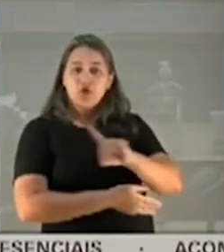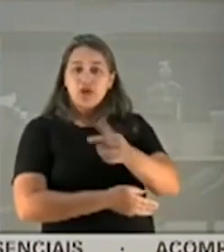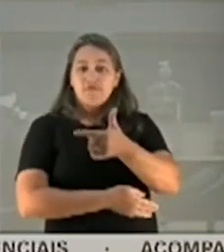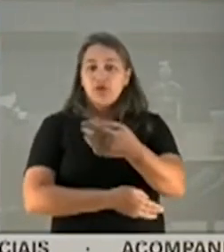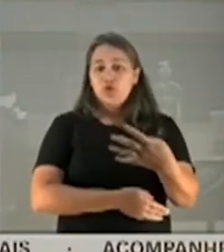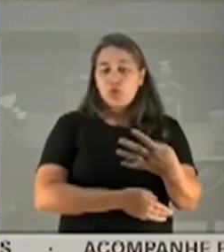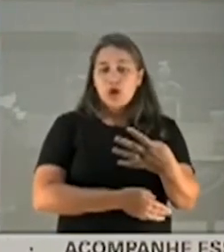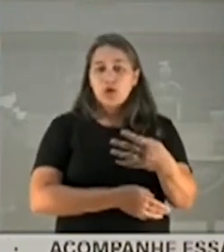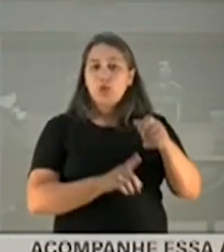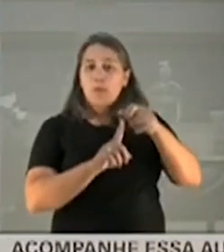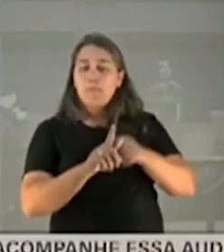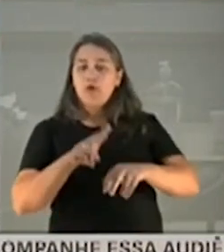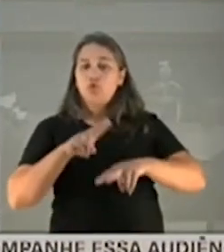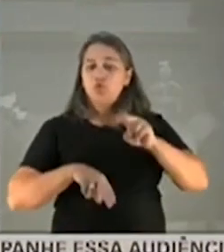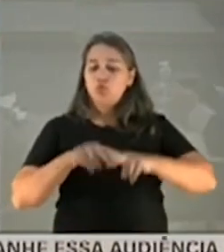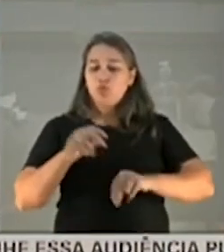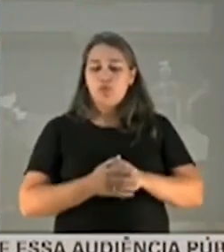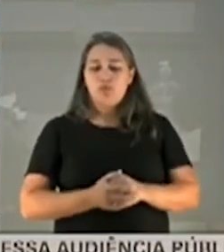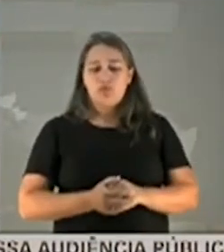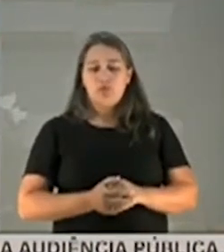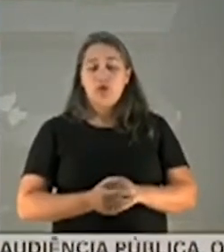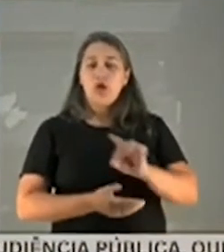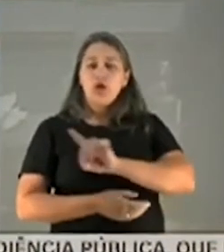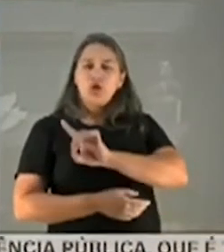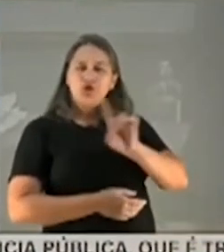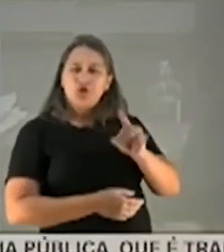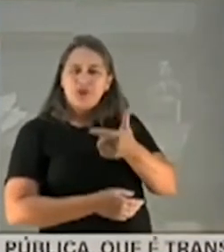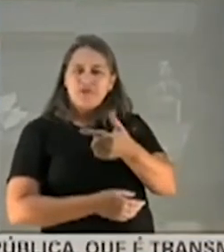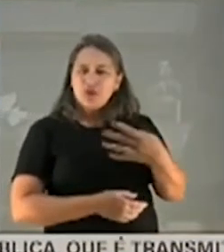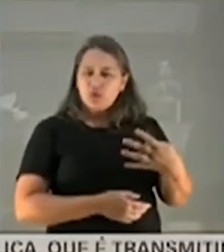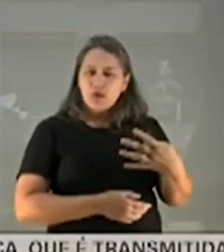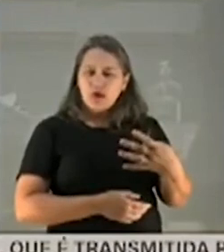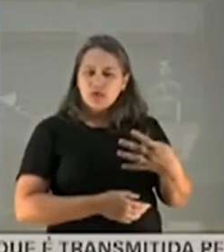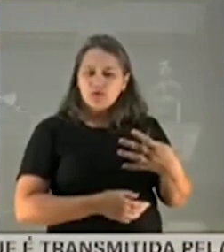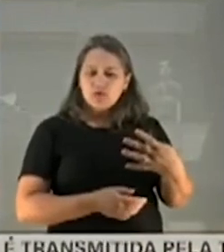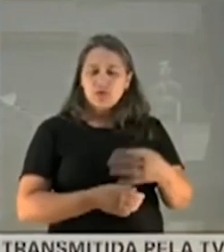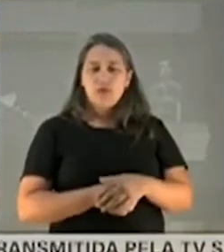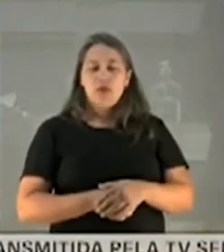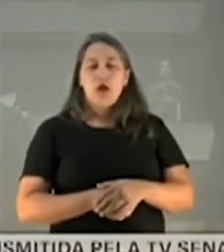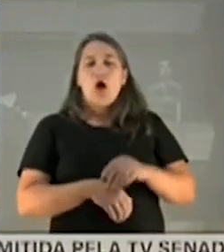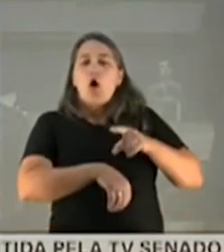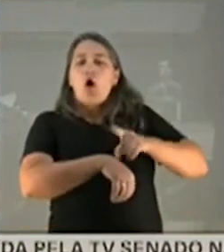junho. Do dia 24 às